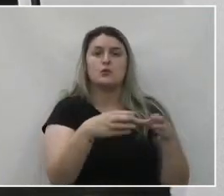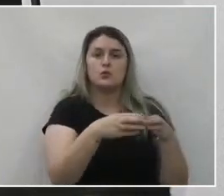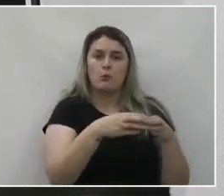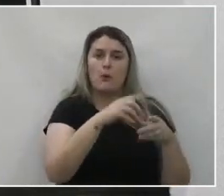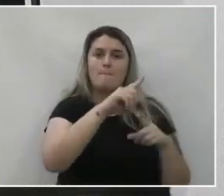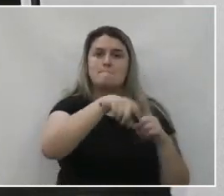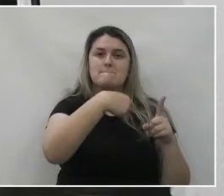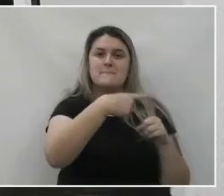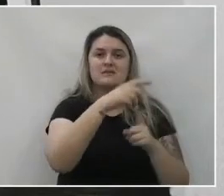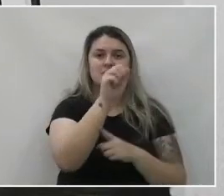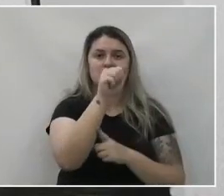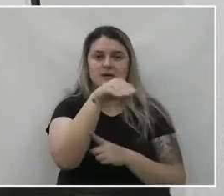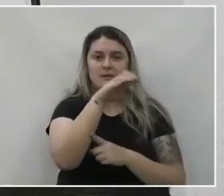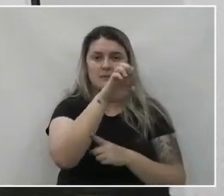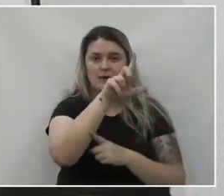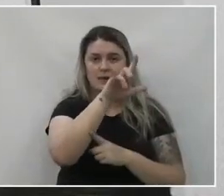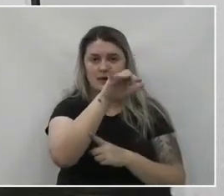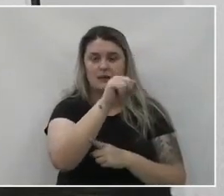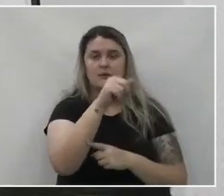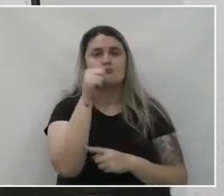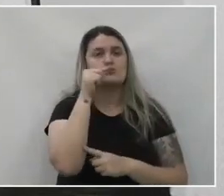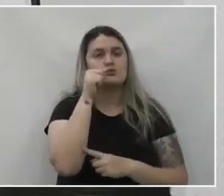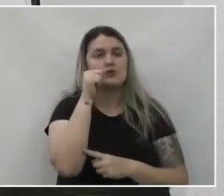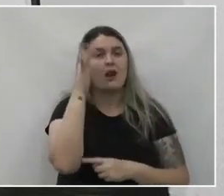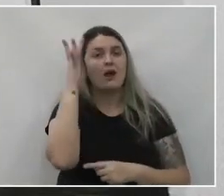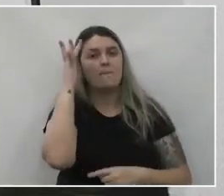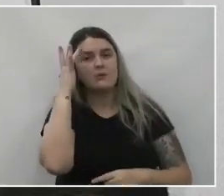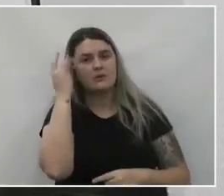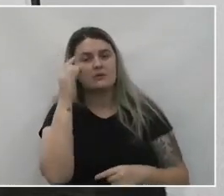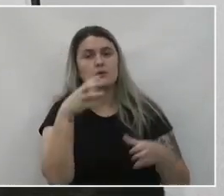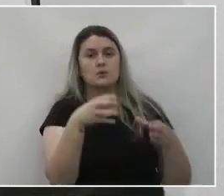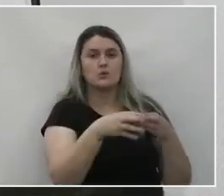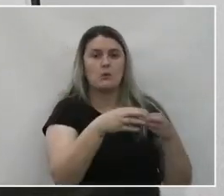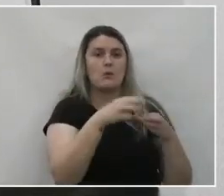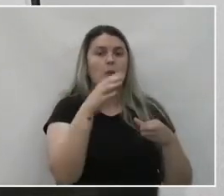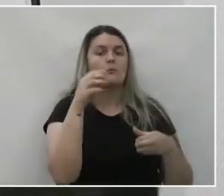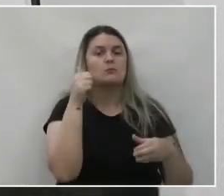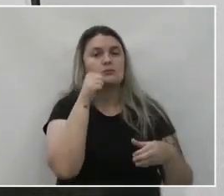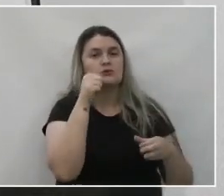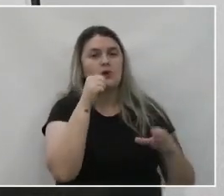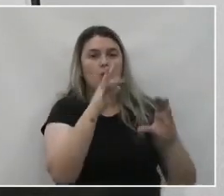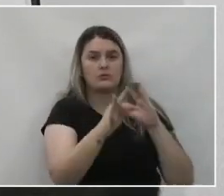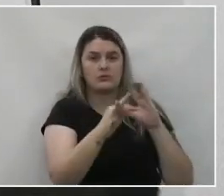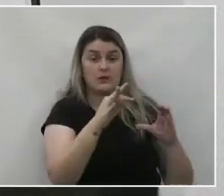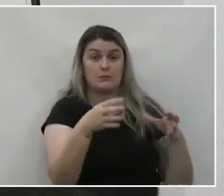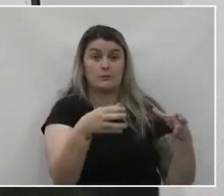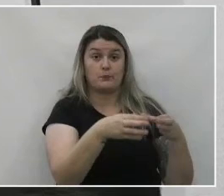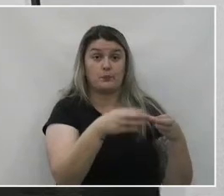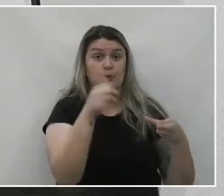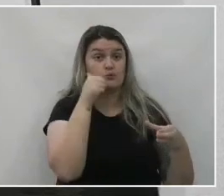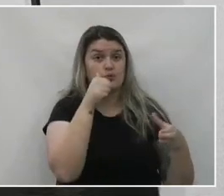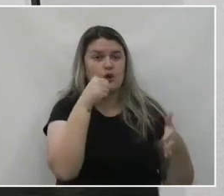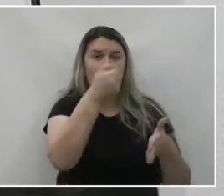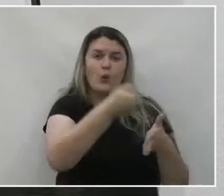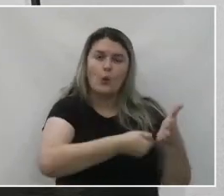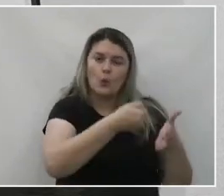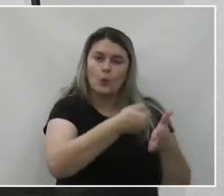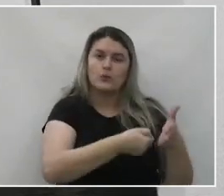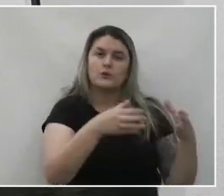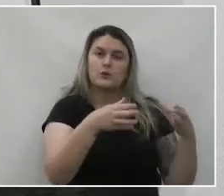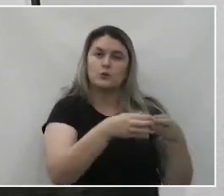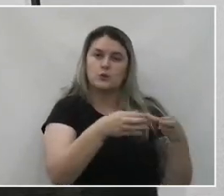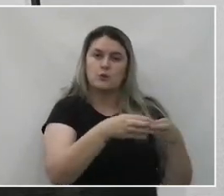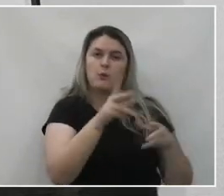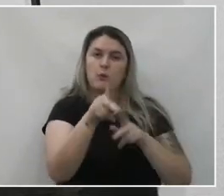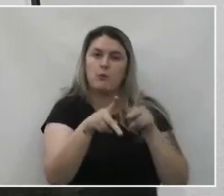que Amélias, Coletivo Mulheres do Amanhã, Coletivo Mulheres do Contestado, Coletivo Mulheres que Lutam,